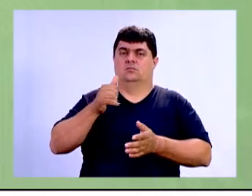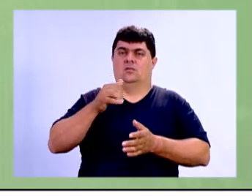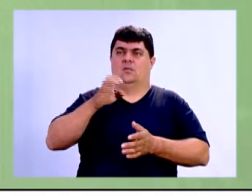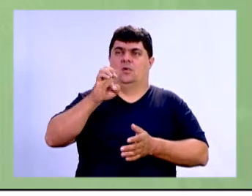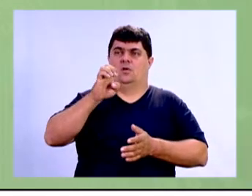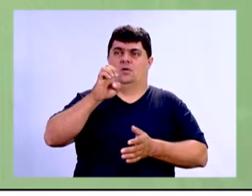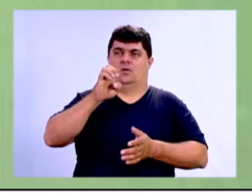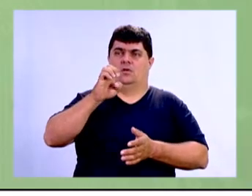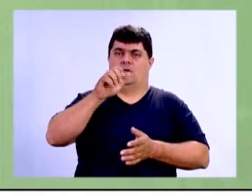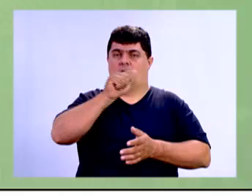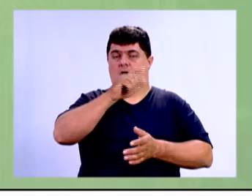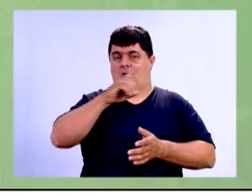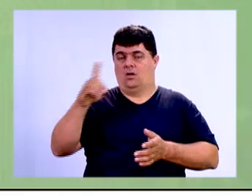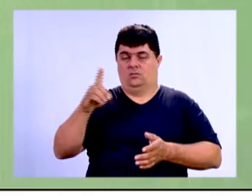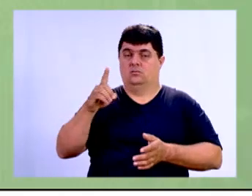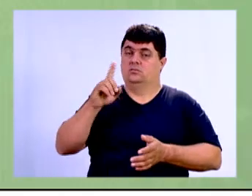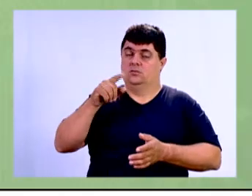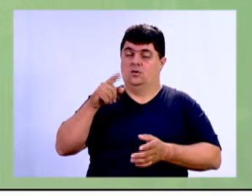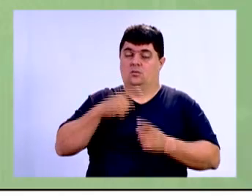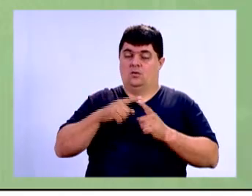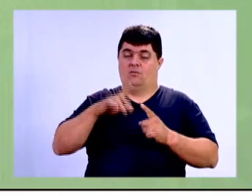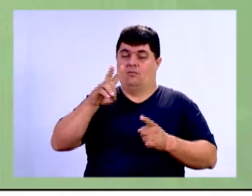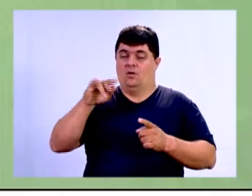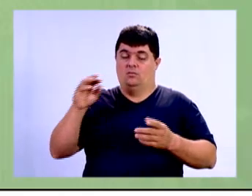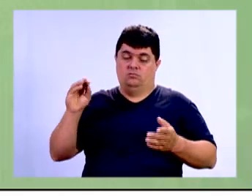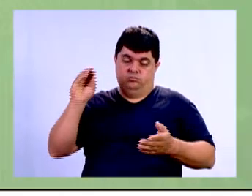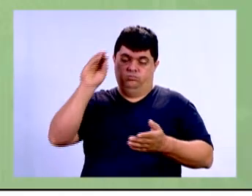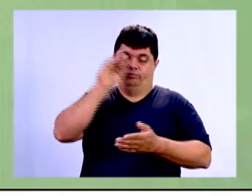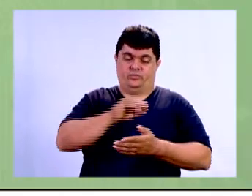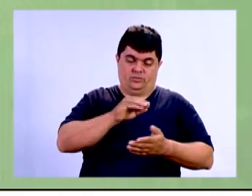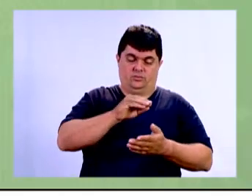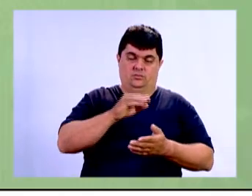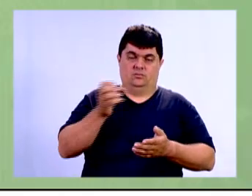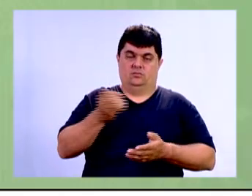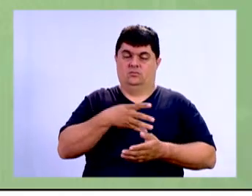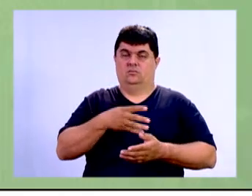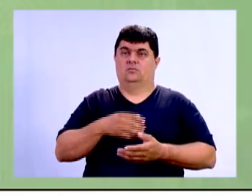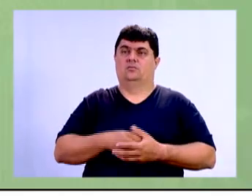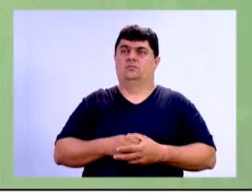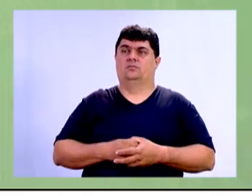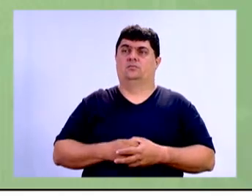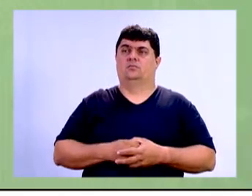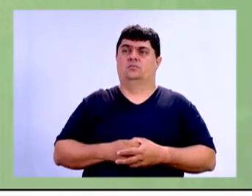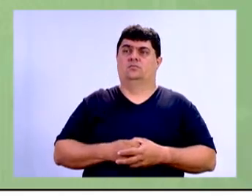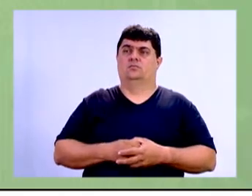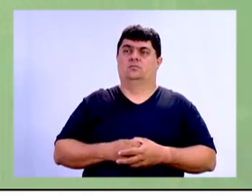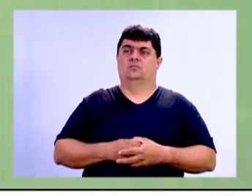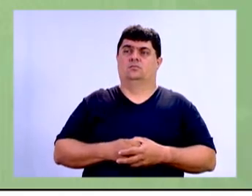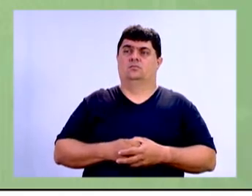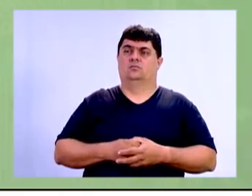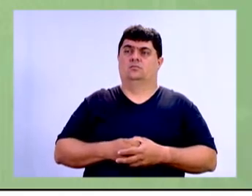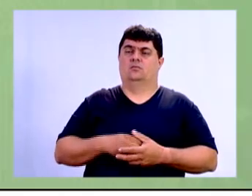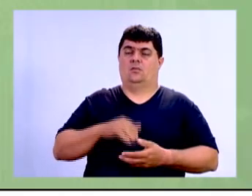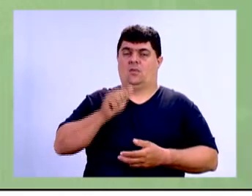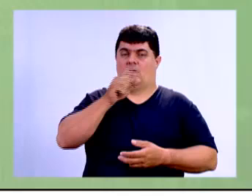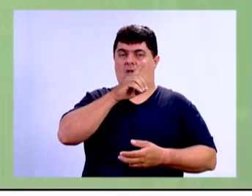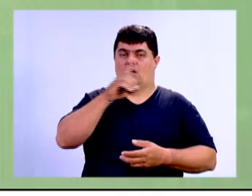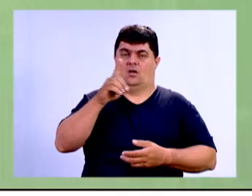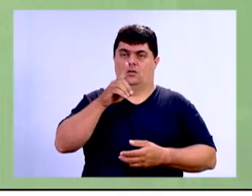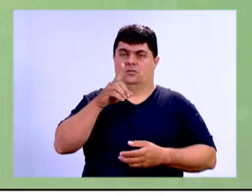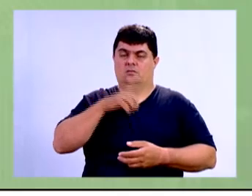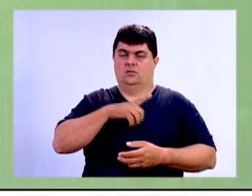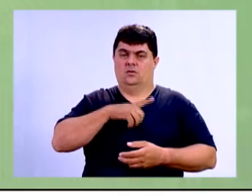add, né? Onde ele vai me permitir adicionar um elemento à lista. Ele tem um método add, quer dizer,